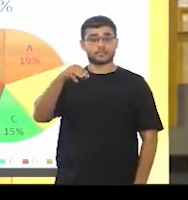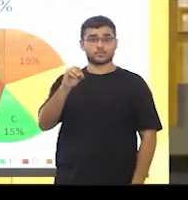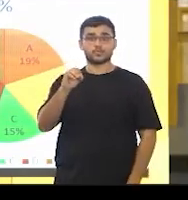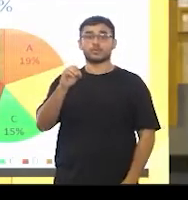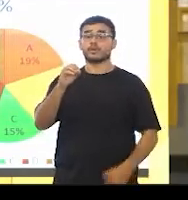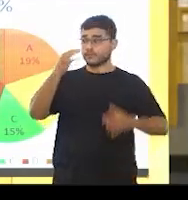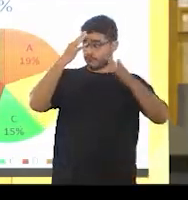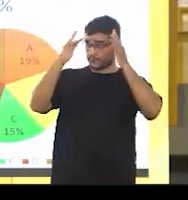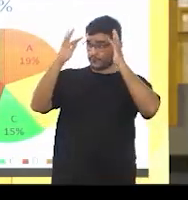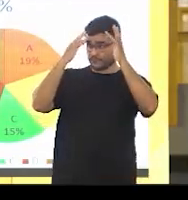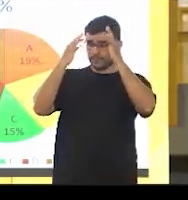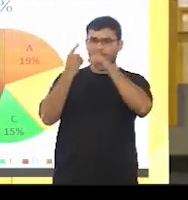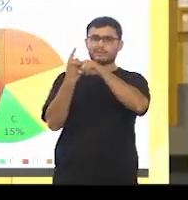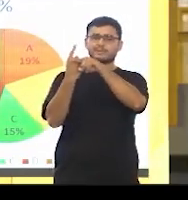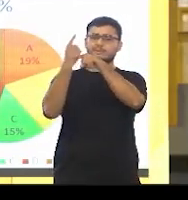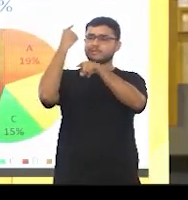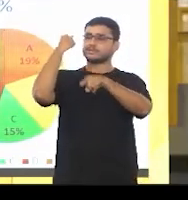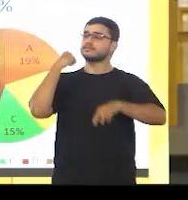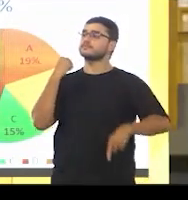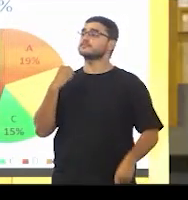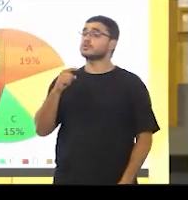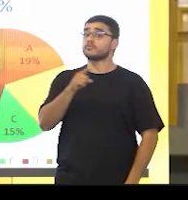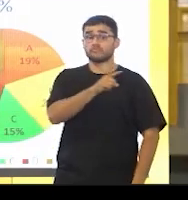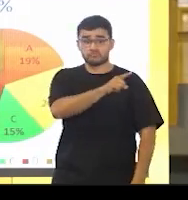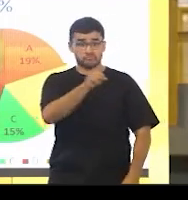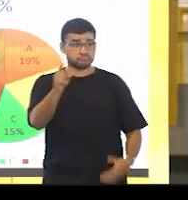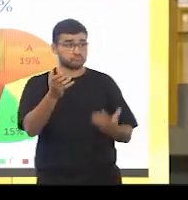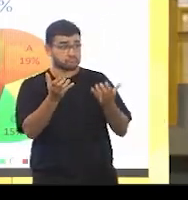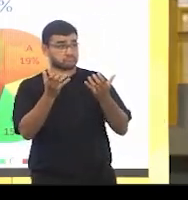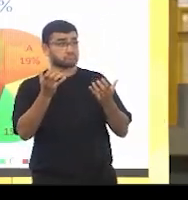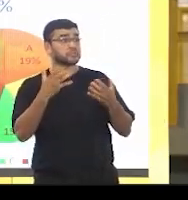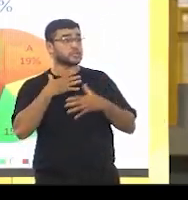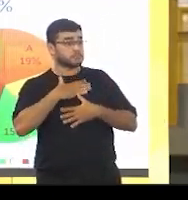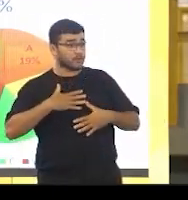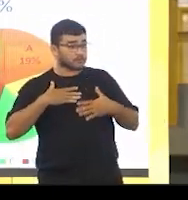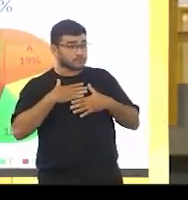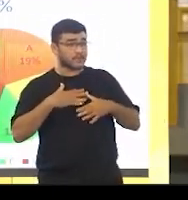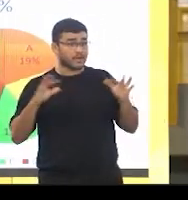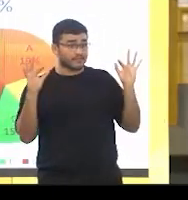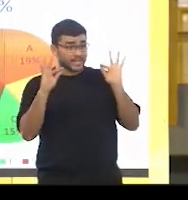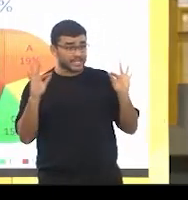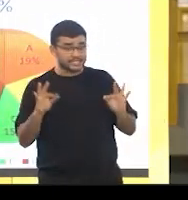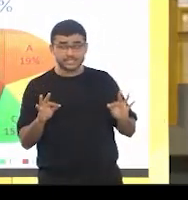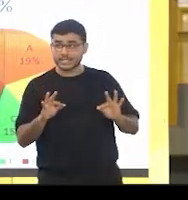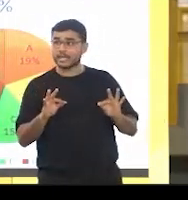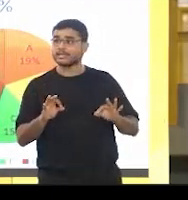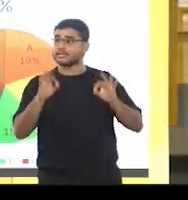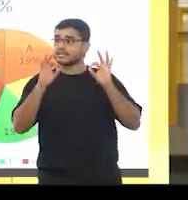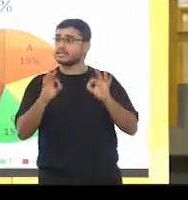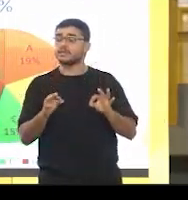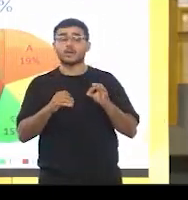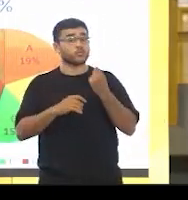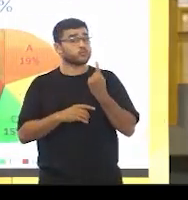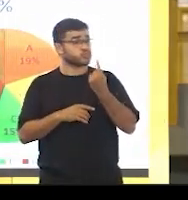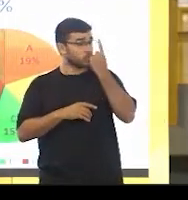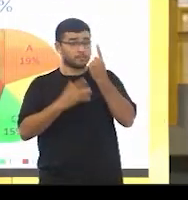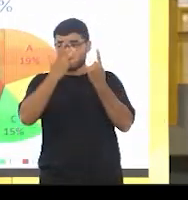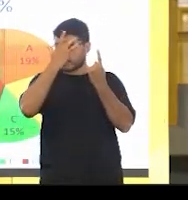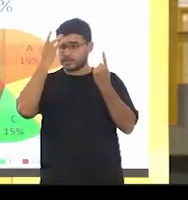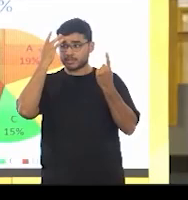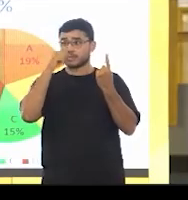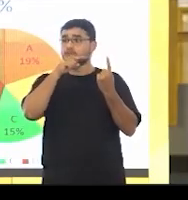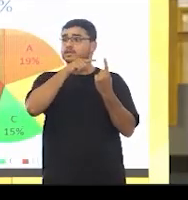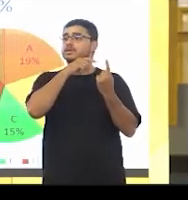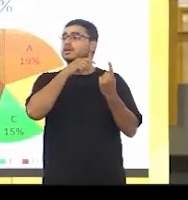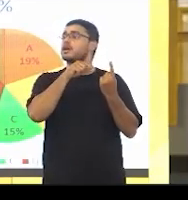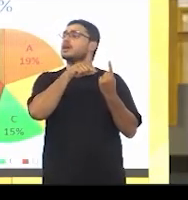filosofia estoica, ela diz assim, ó, você quer ser feliz? Lembre-se, meu amigo, A única pessoa de quem você precisa